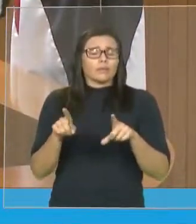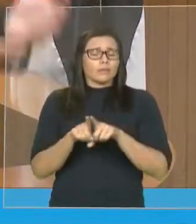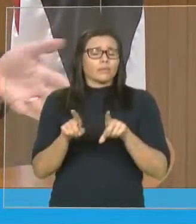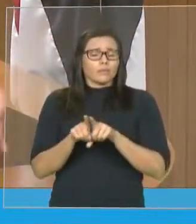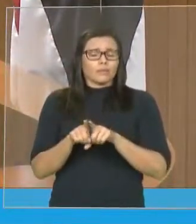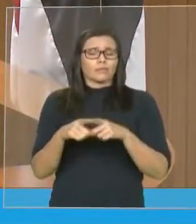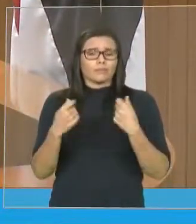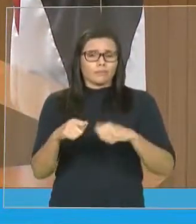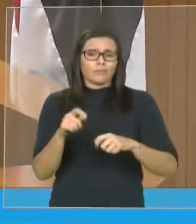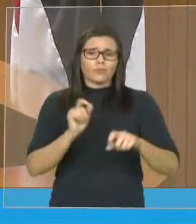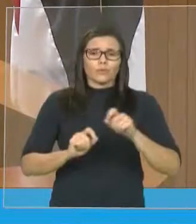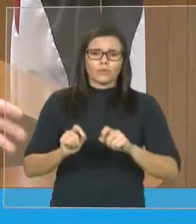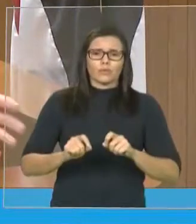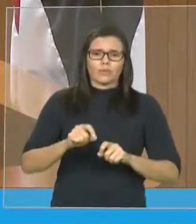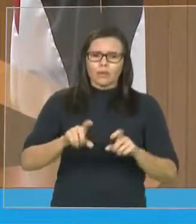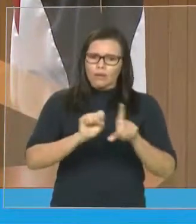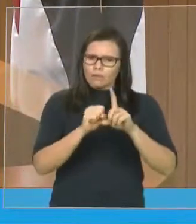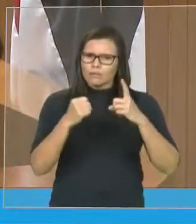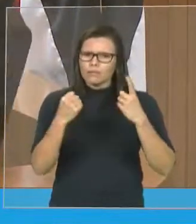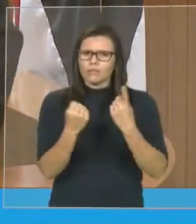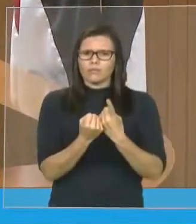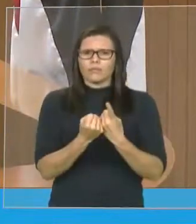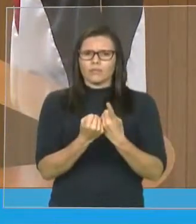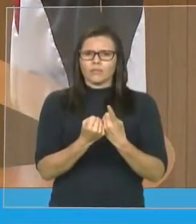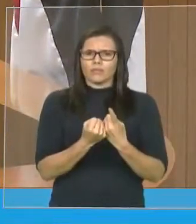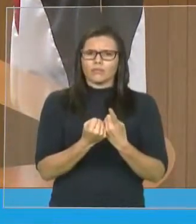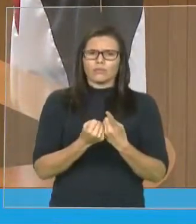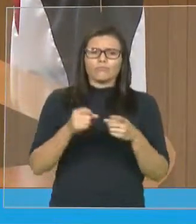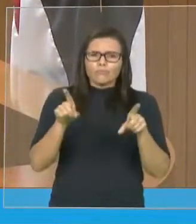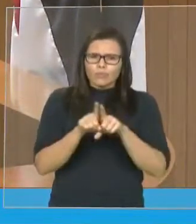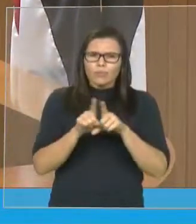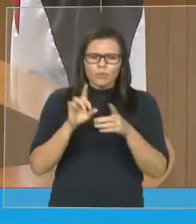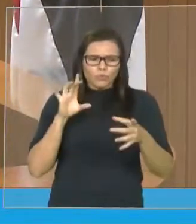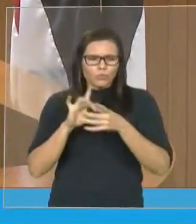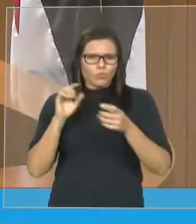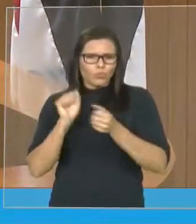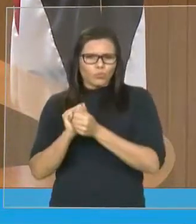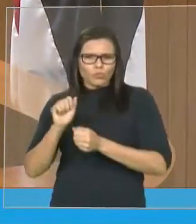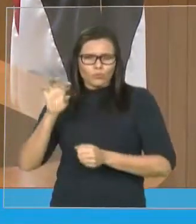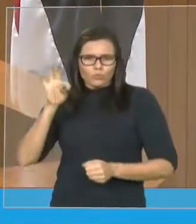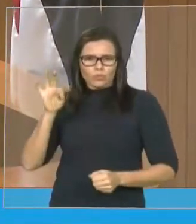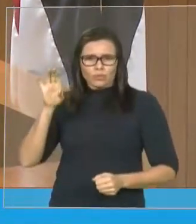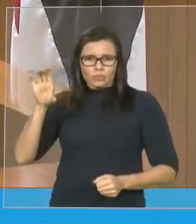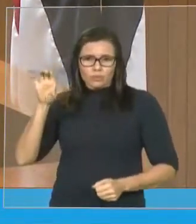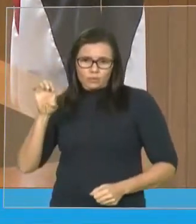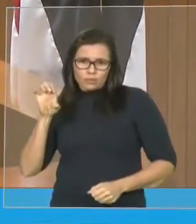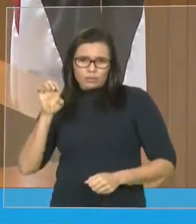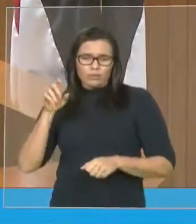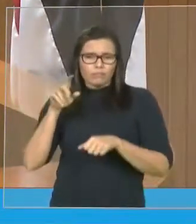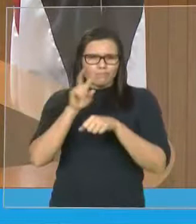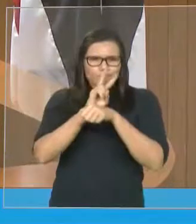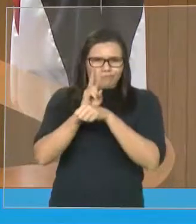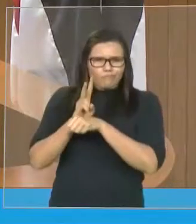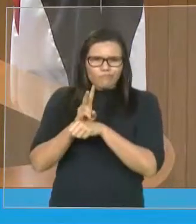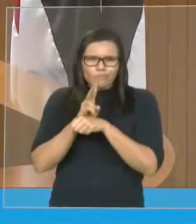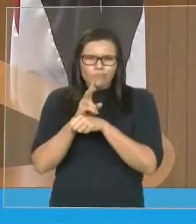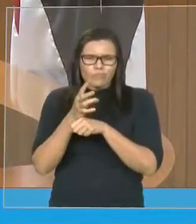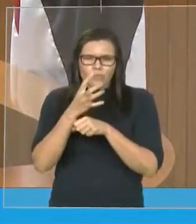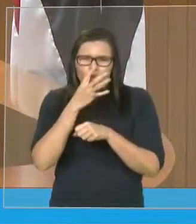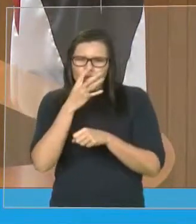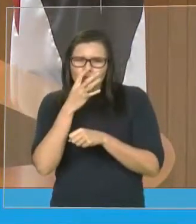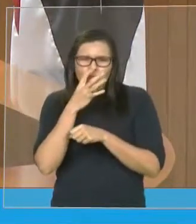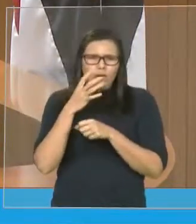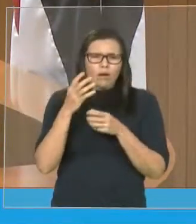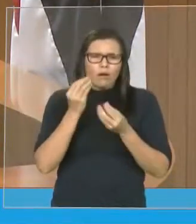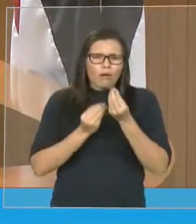saber aonde reclamar. E hoje o Tribunal de Contas está de porta aberta, eu acho que o conselheiro Washington, que eu não estou avistando aqui, o